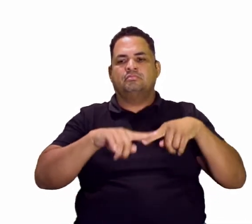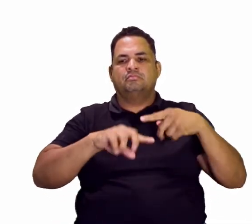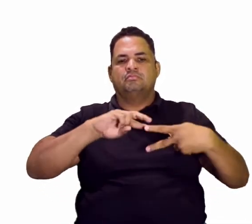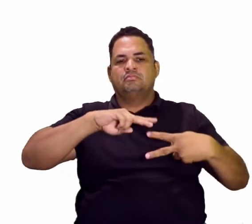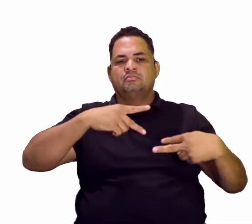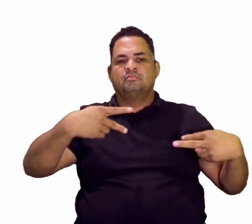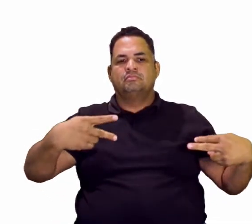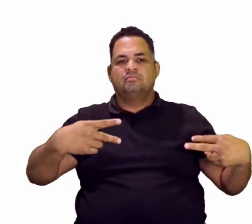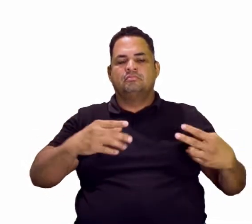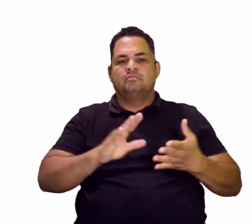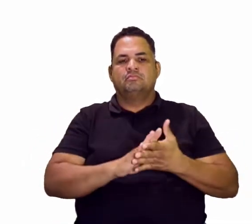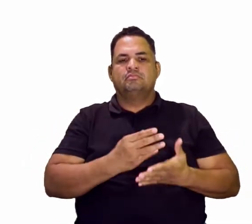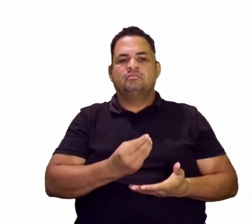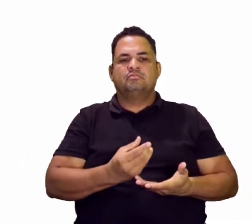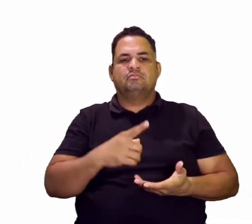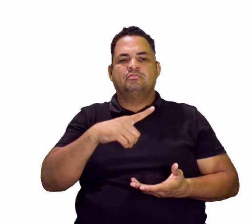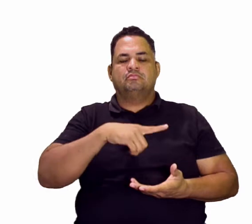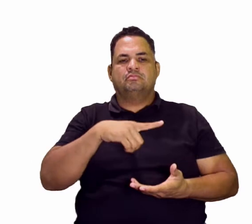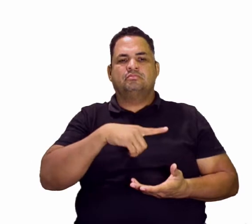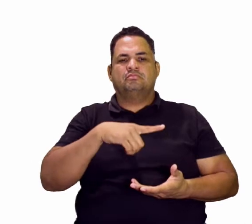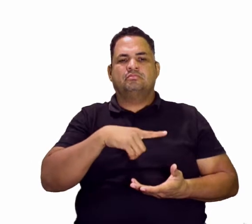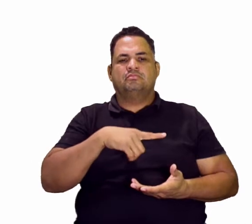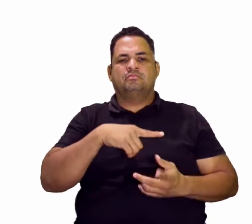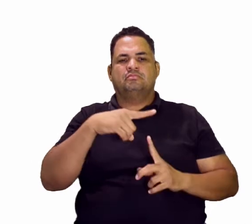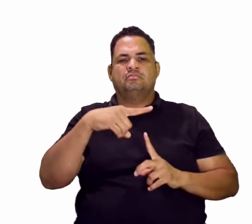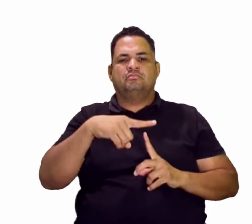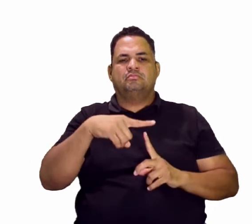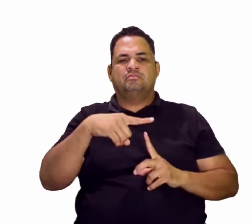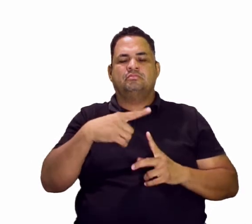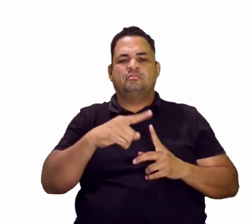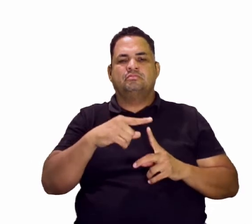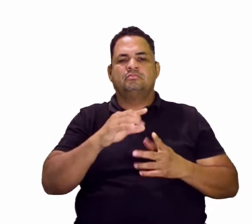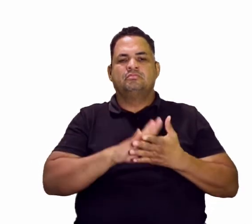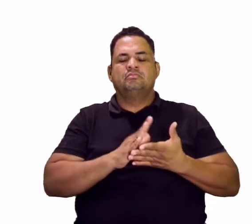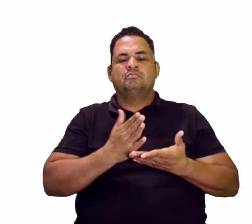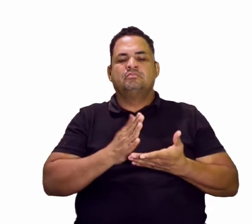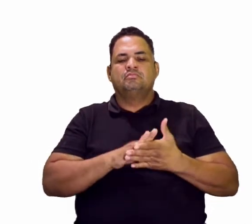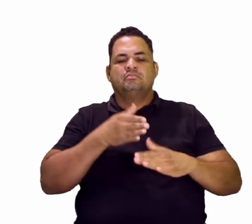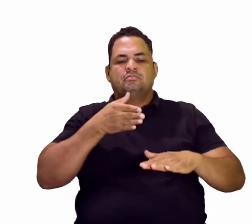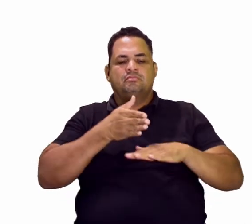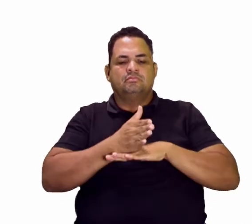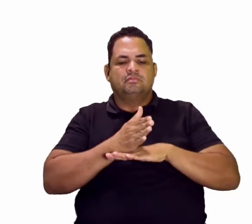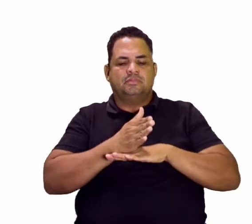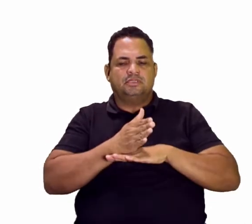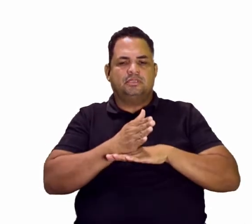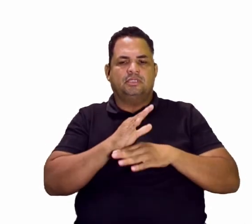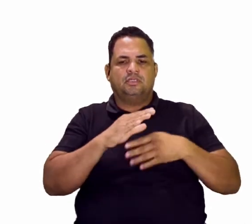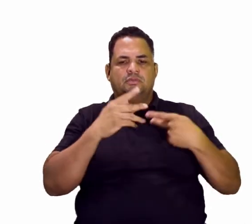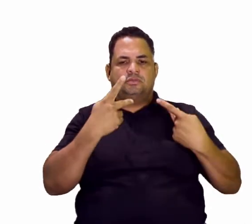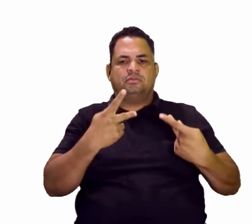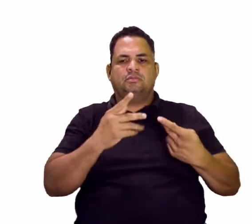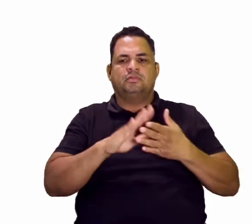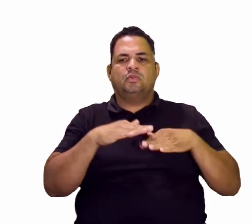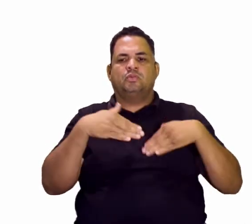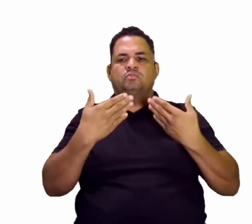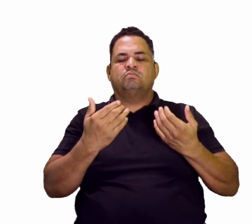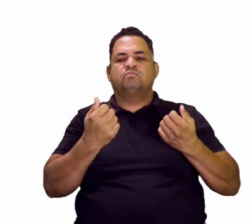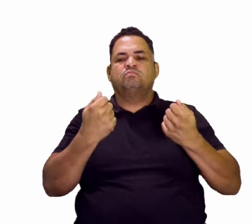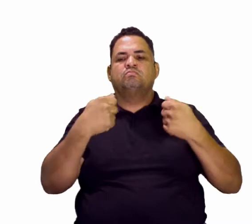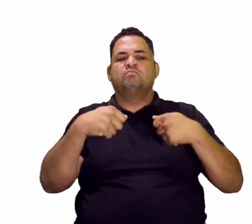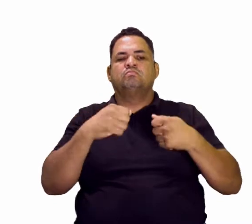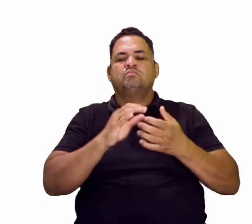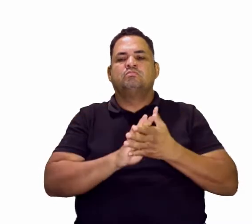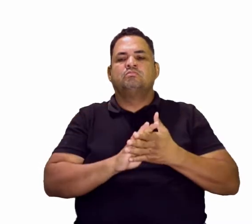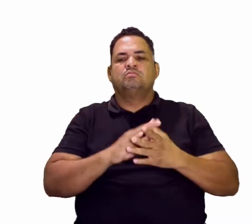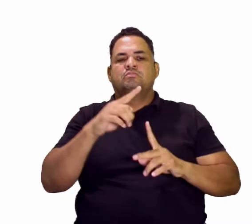material genético presente e tipo de ser que parasita. Quais podem ser os tipos